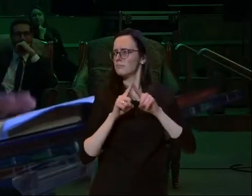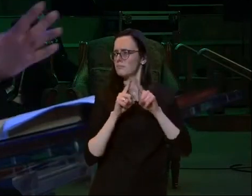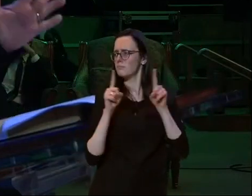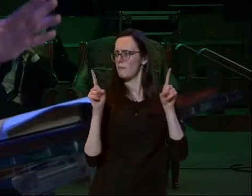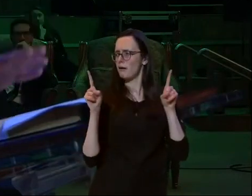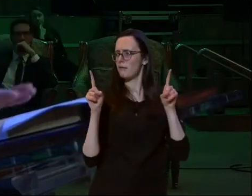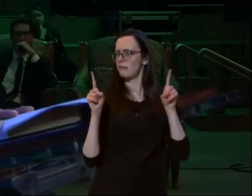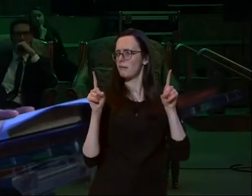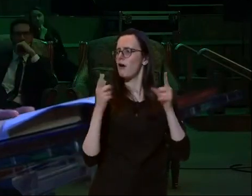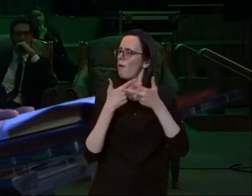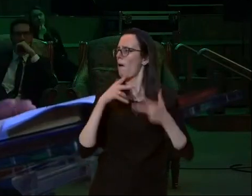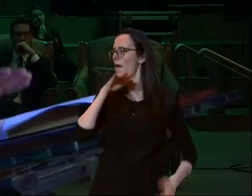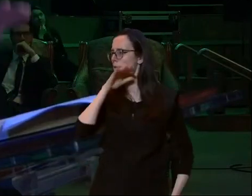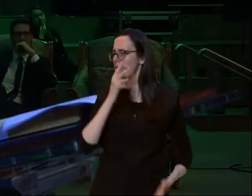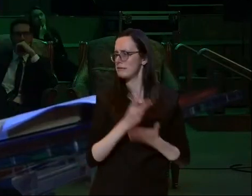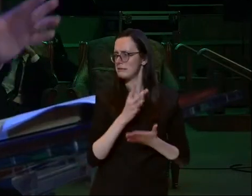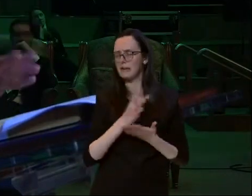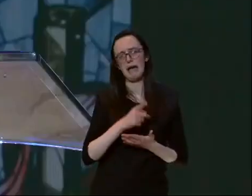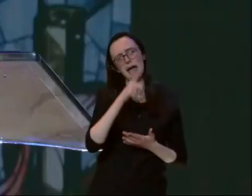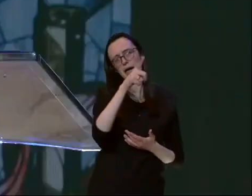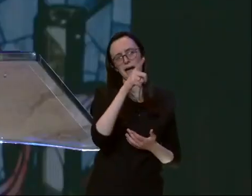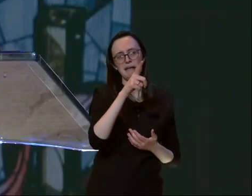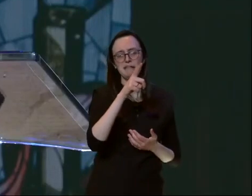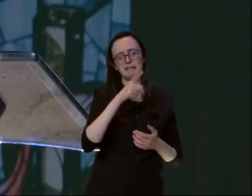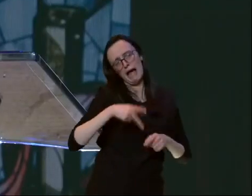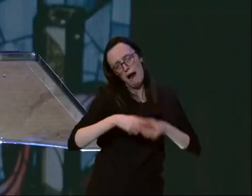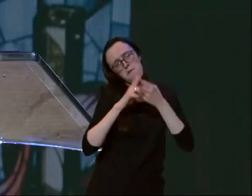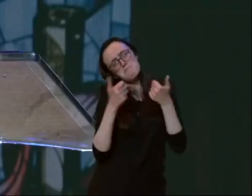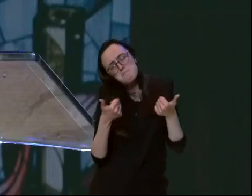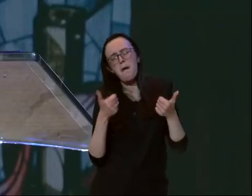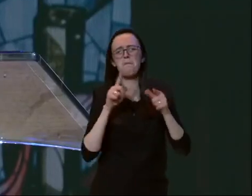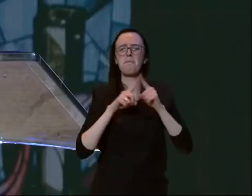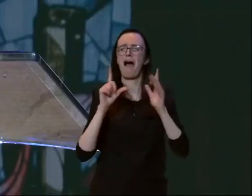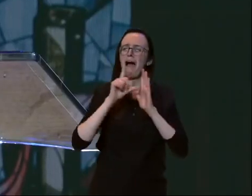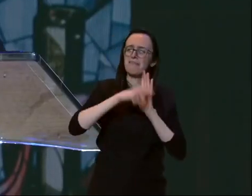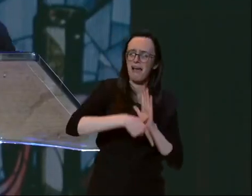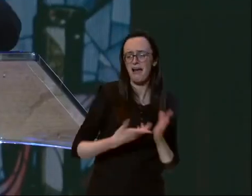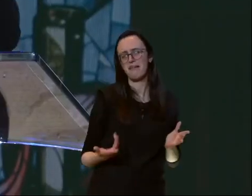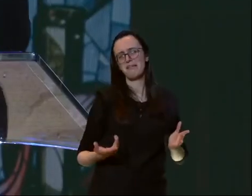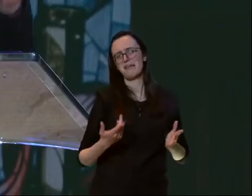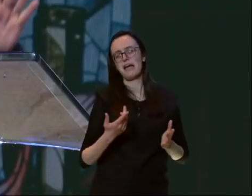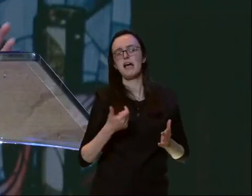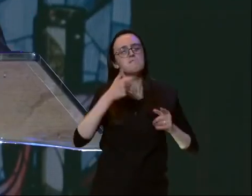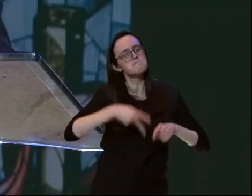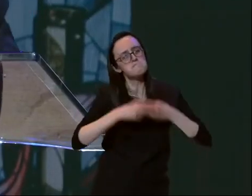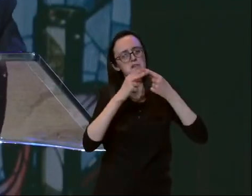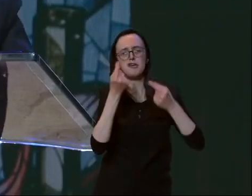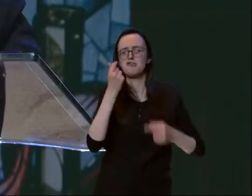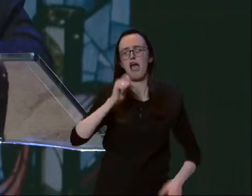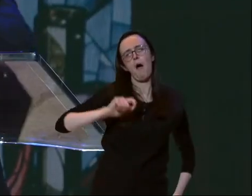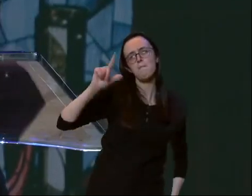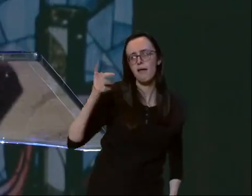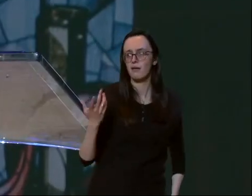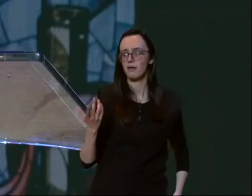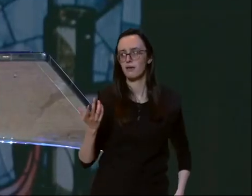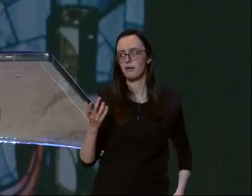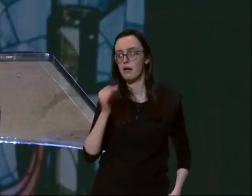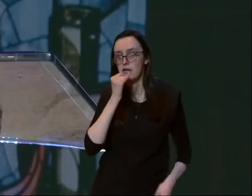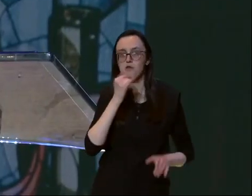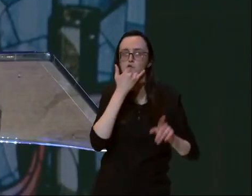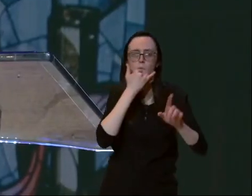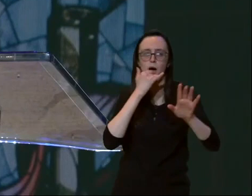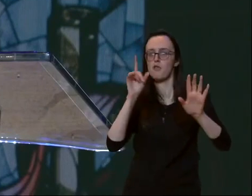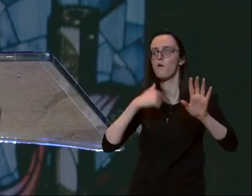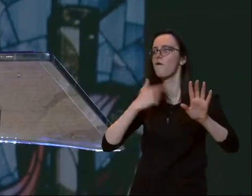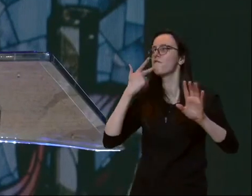sempre um defeito. Nunca entrega o carro na hora, no dia certo, e aumenta o preço. Estou dando só um exemplo assim. Se tem algum mecânico